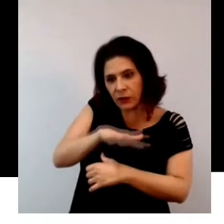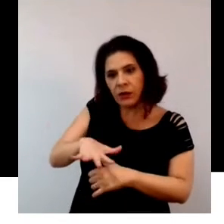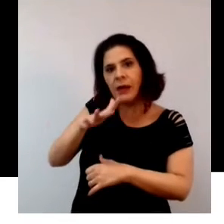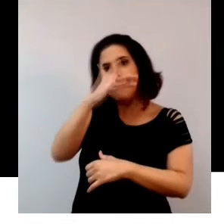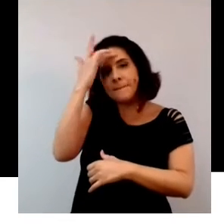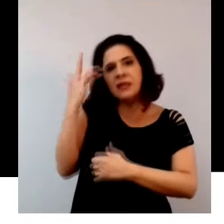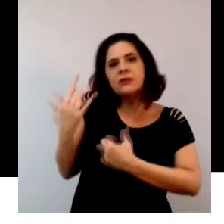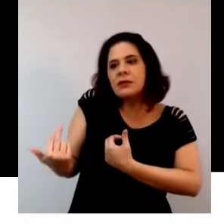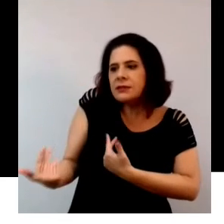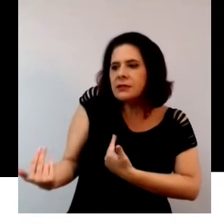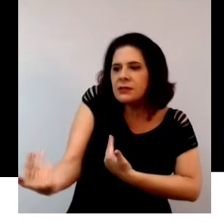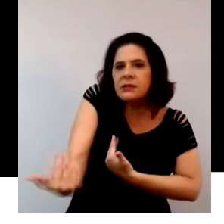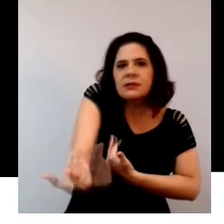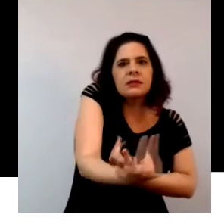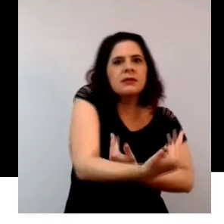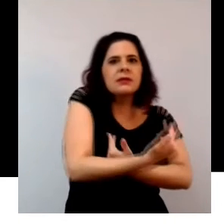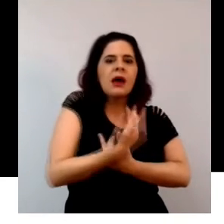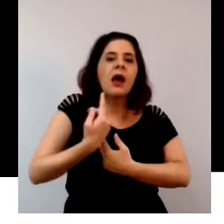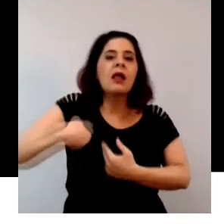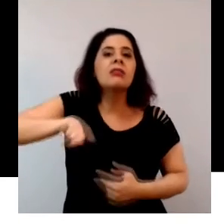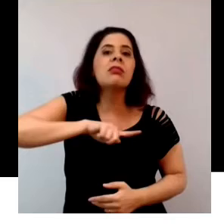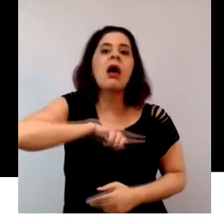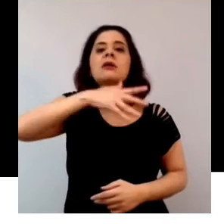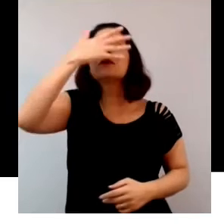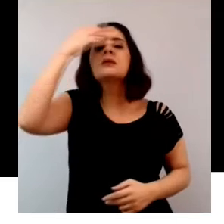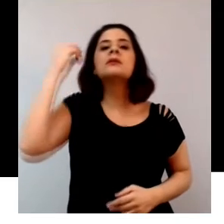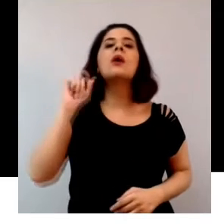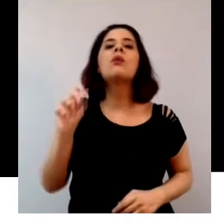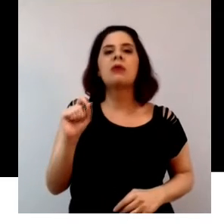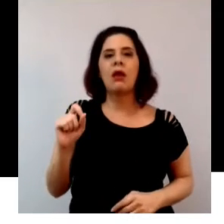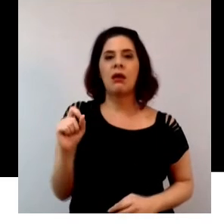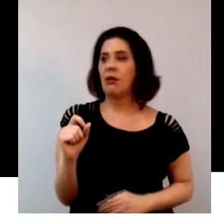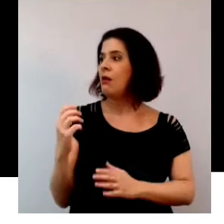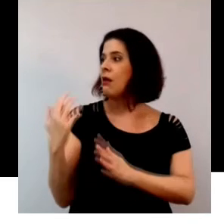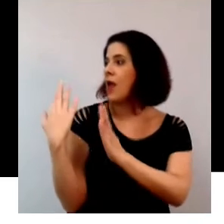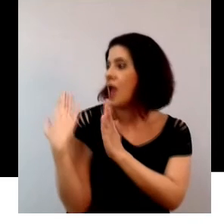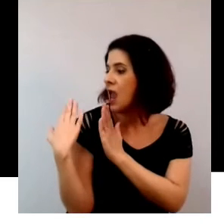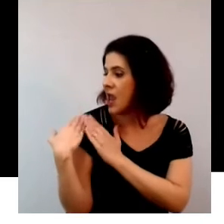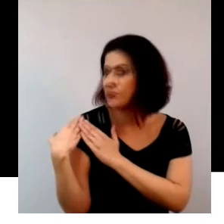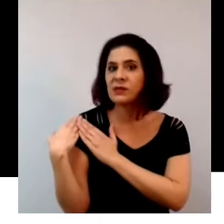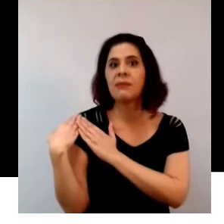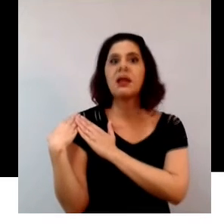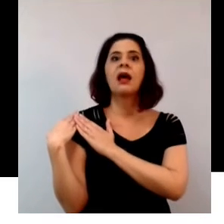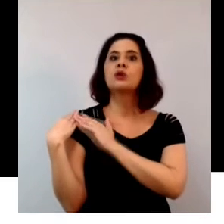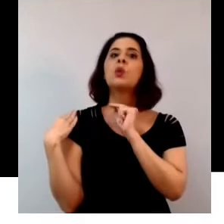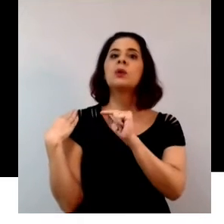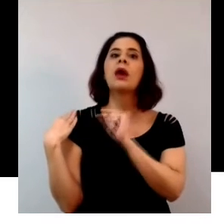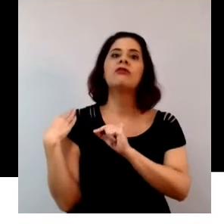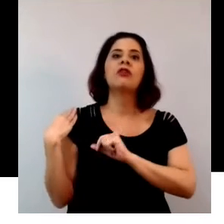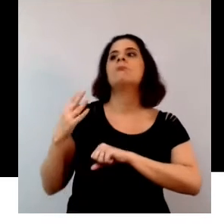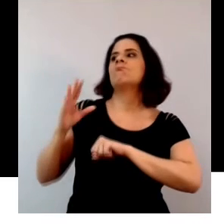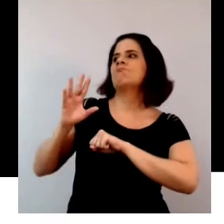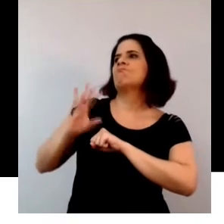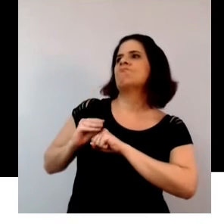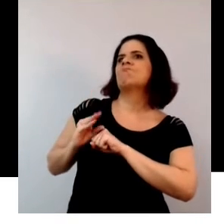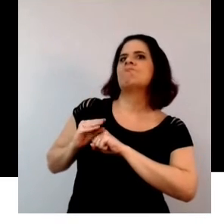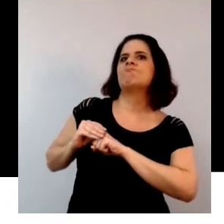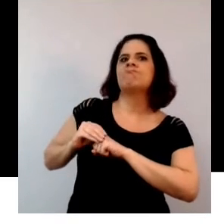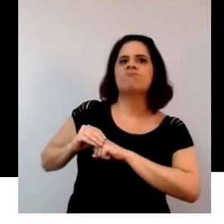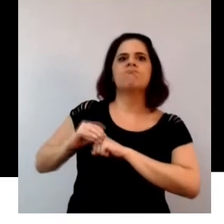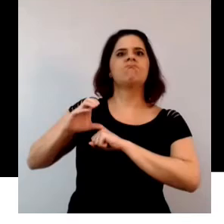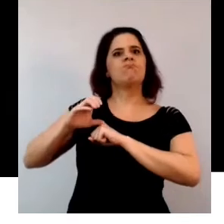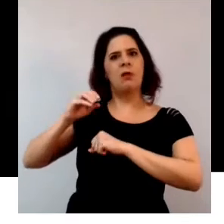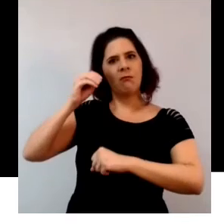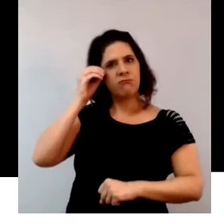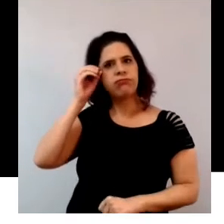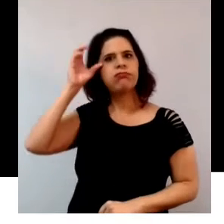esqueceu que tem a responsabilidade de ter o conhecimento, não de estar construindo, né? Porque nós estamos todos construindo com as pessoas